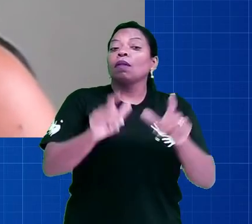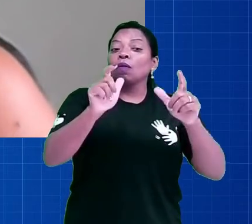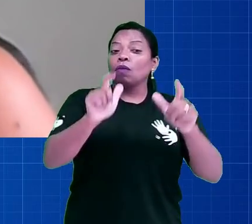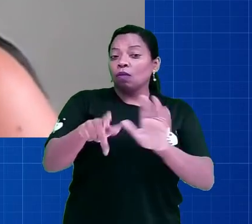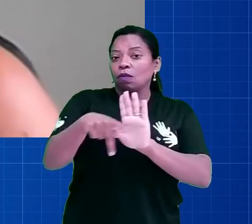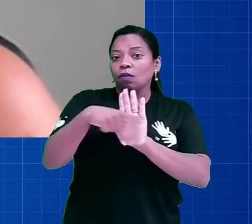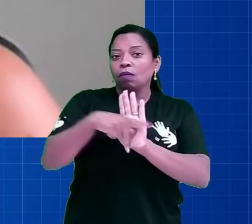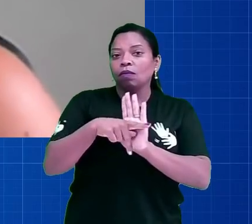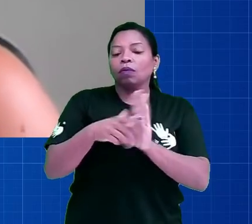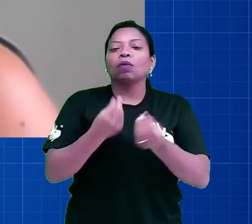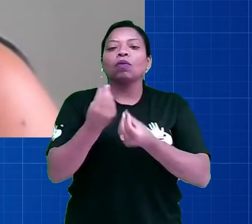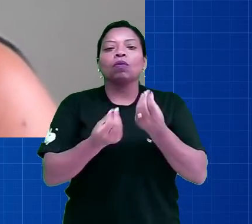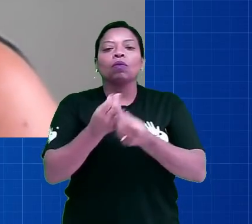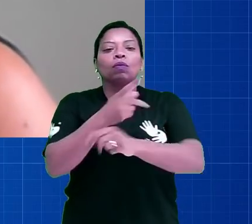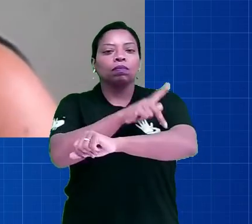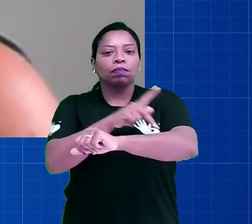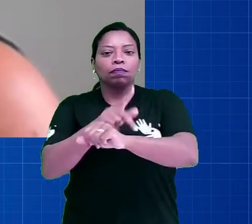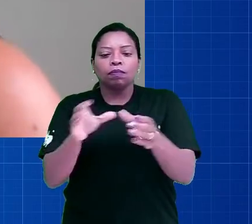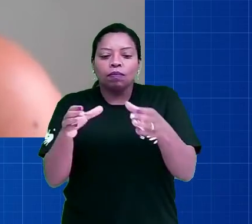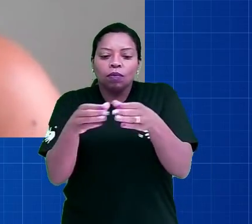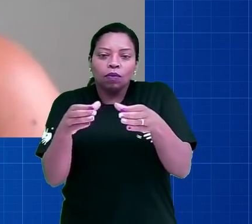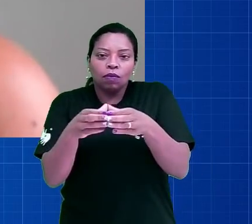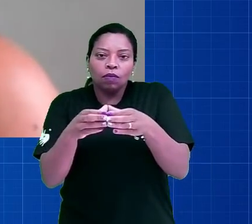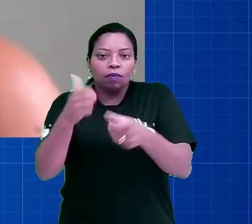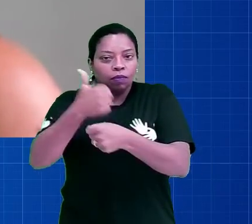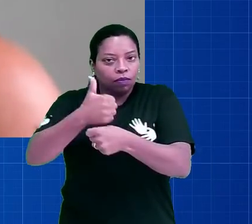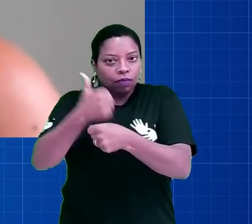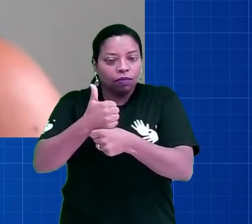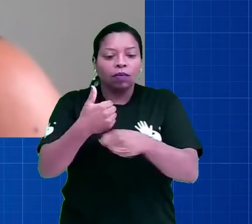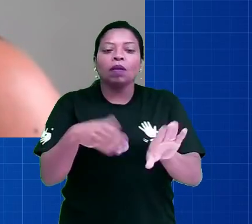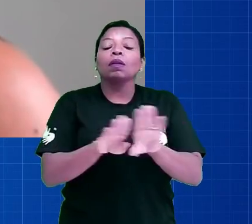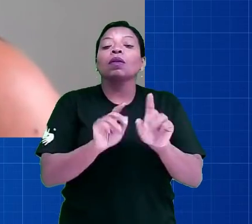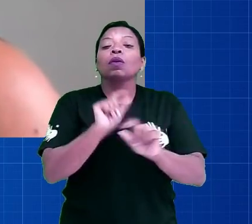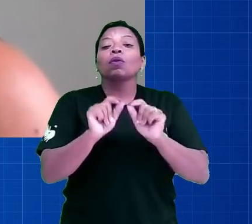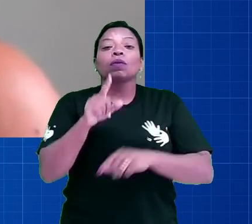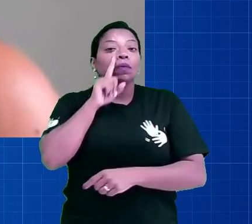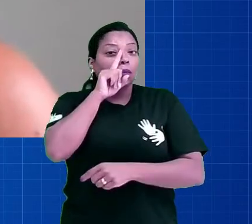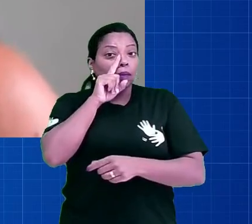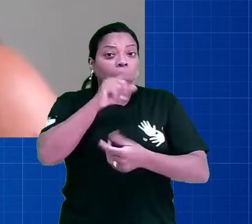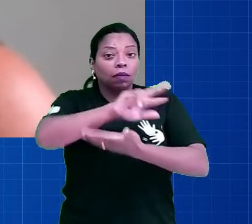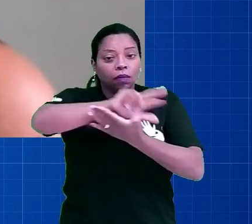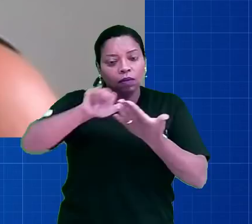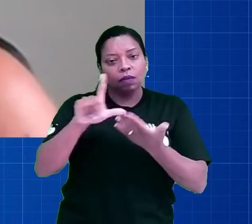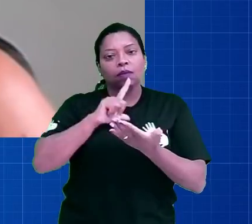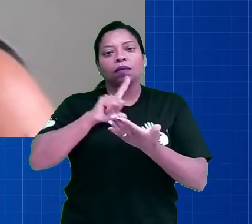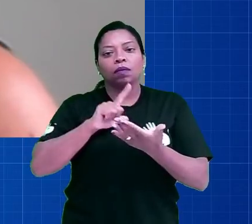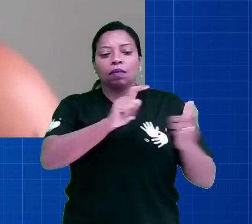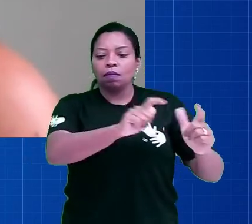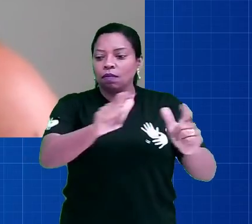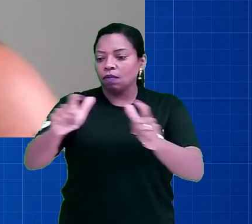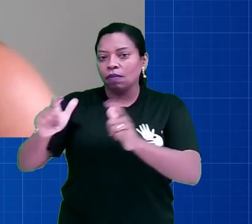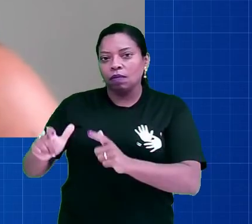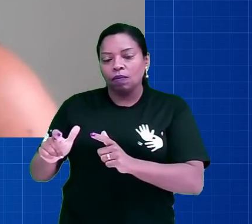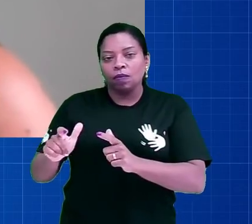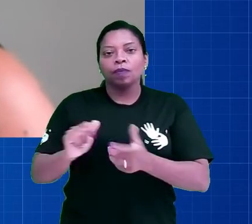estudo, as demandas, a própria localização, a equipe pedagógica, né, a estrutura e os fatores de risco também,